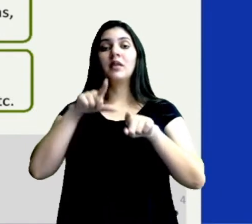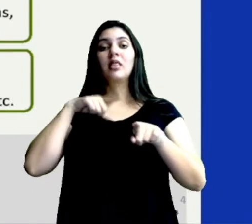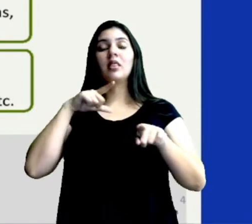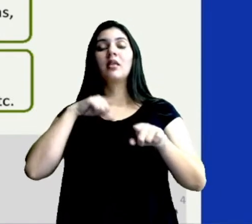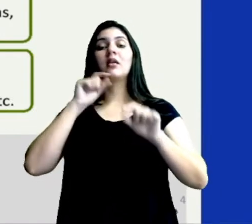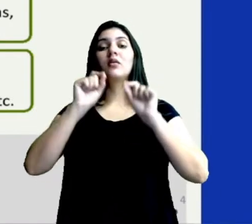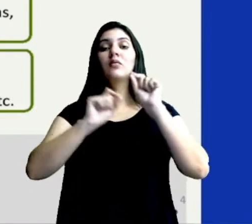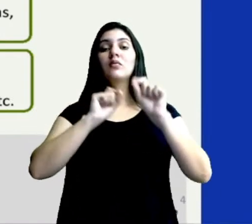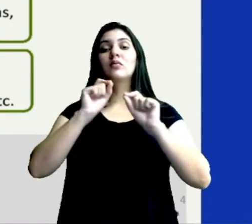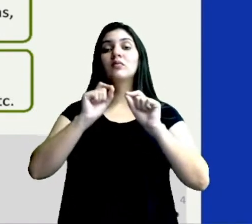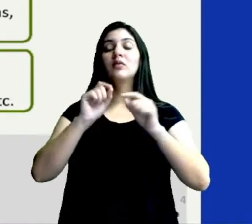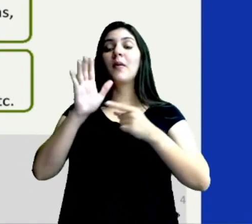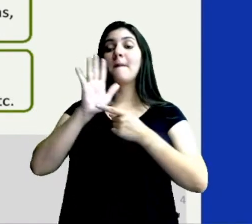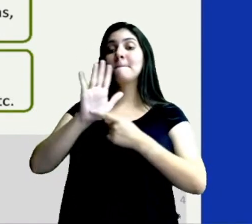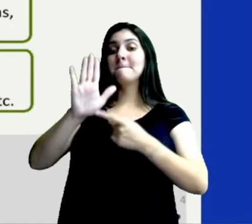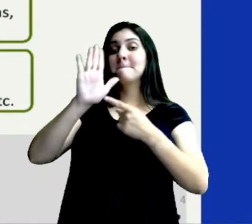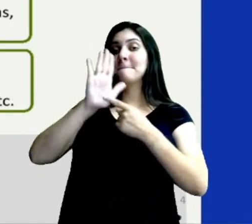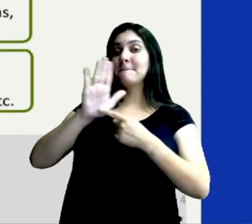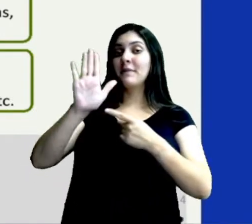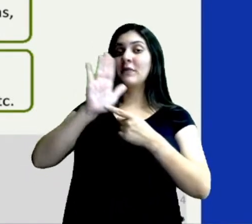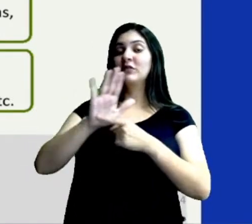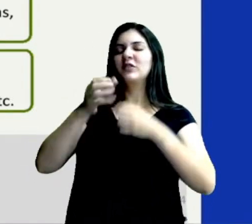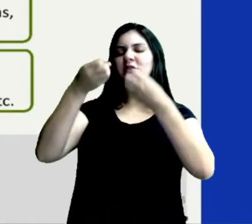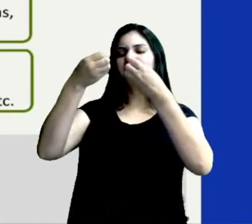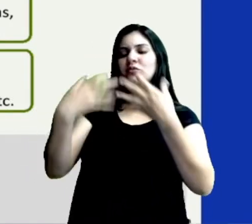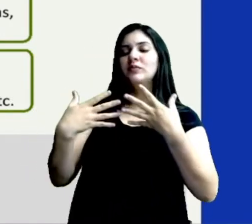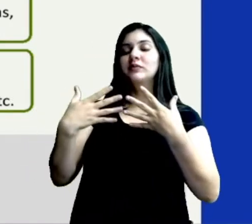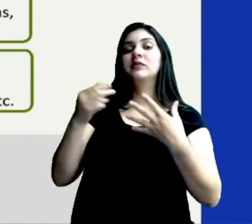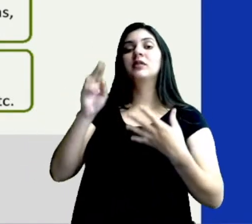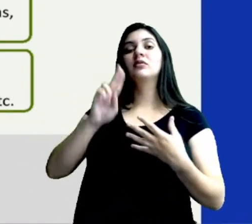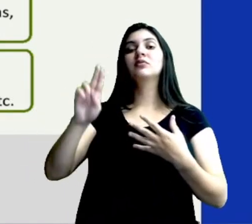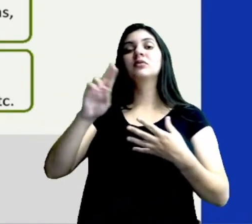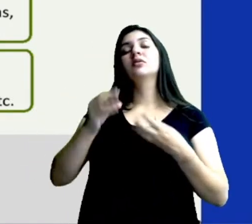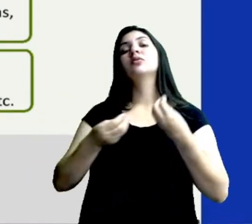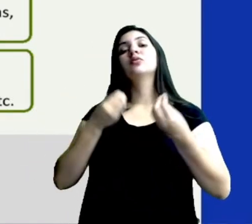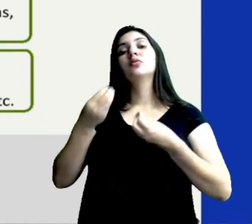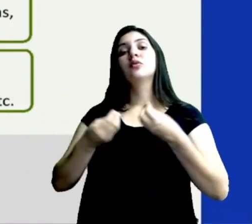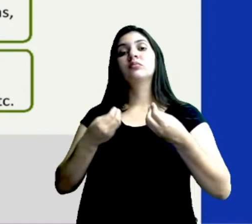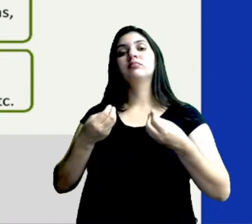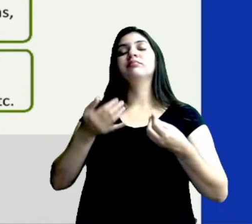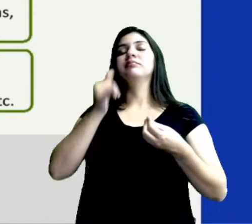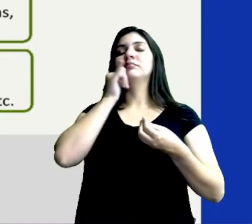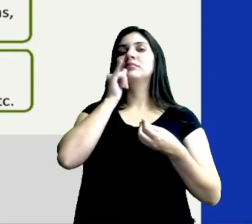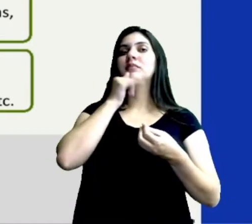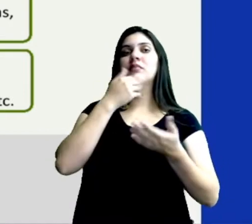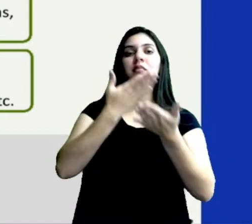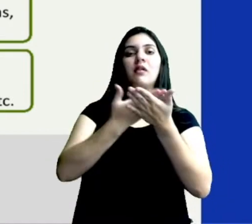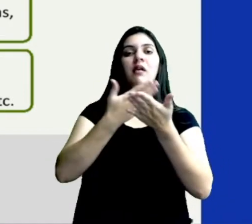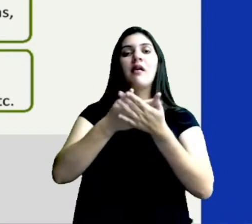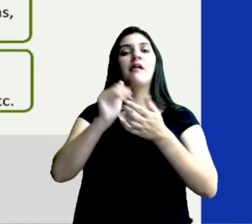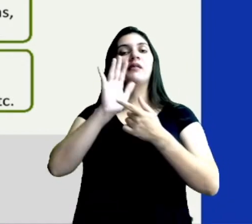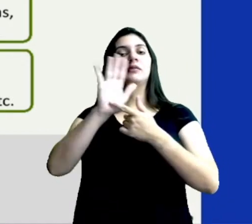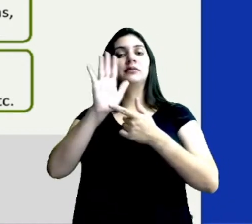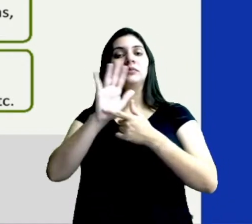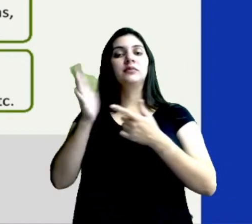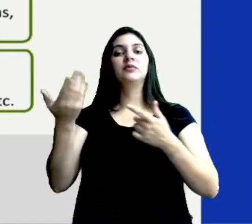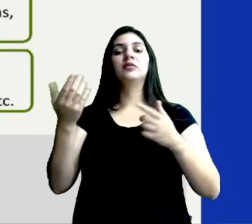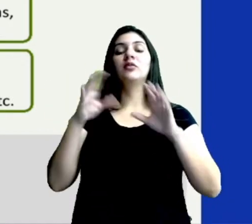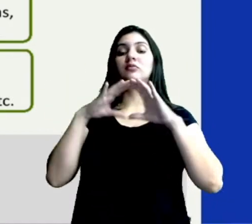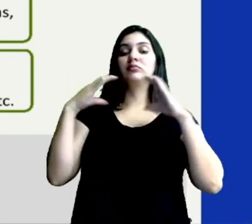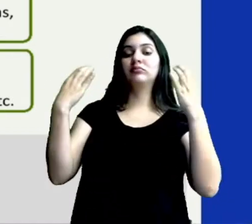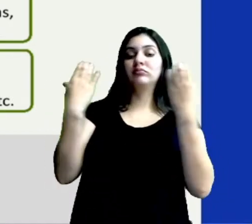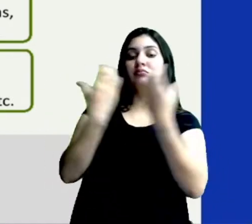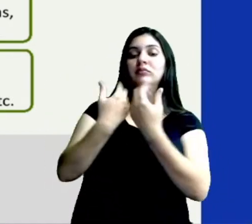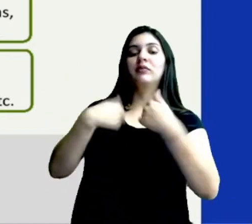explicativo ou expositivo, que aqui é muito utilizado em aulas expositivas, conferências,